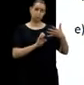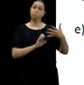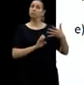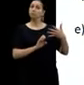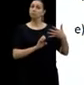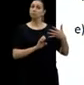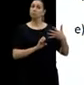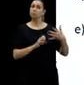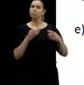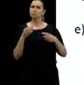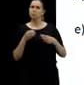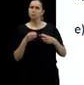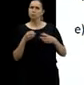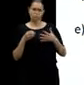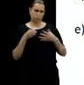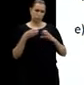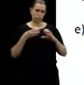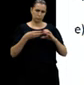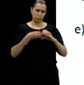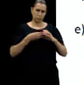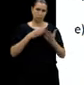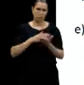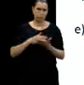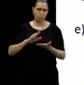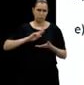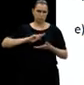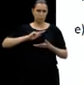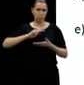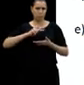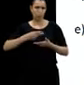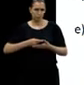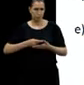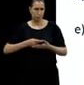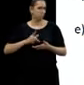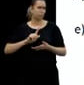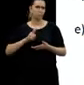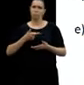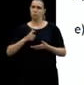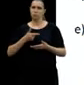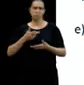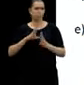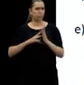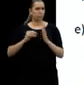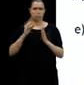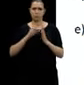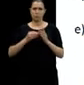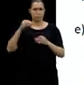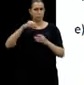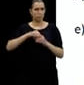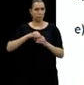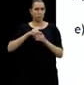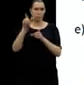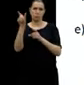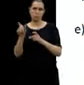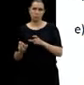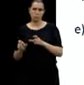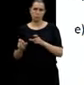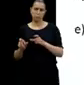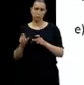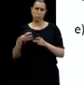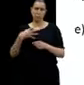E, células provenientes de transplantes convencionais não se reproduzem dentro do corpo do